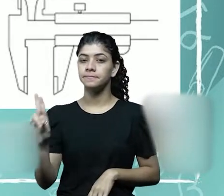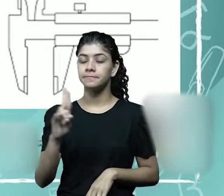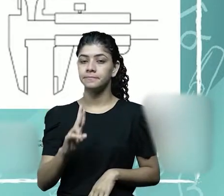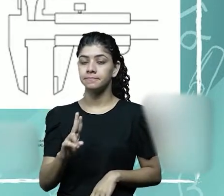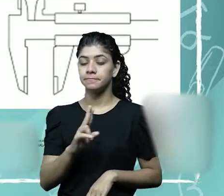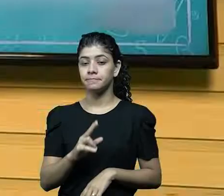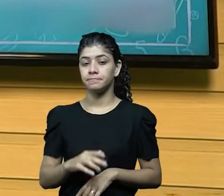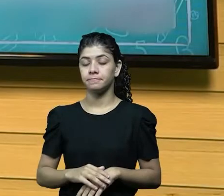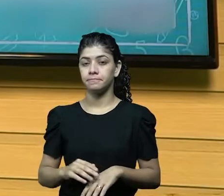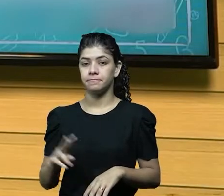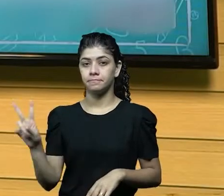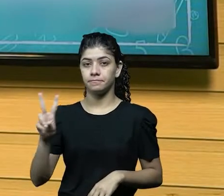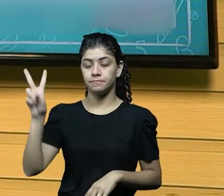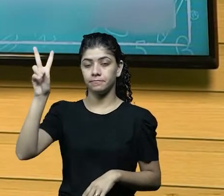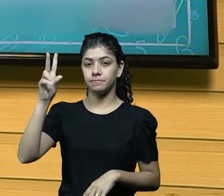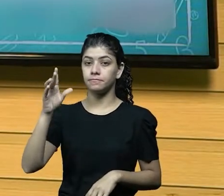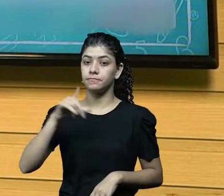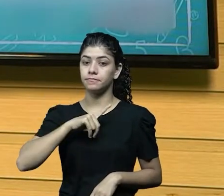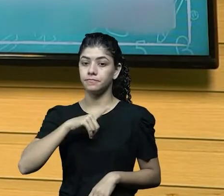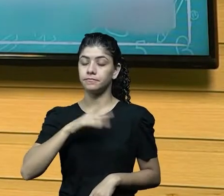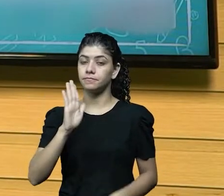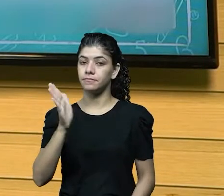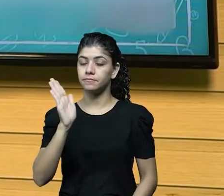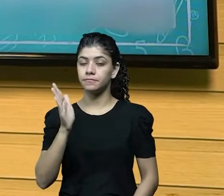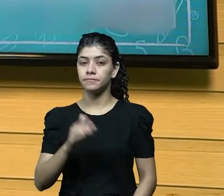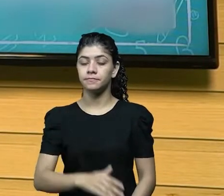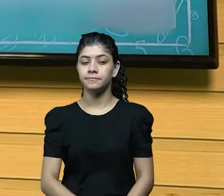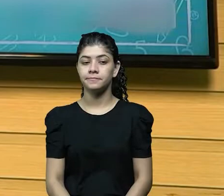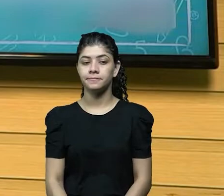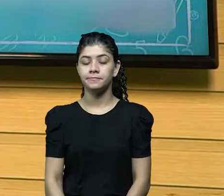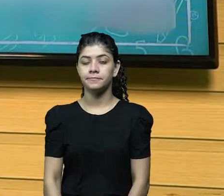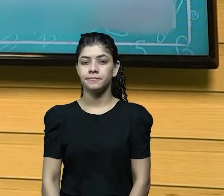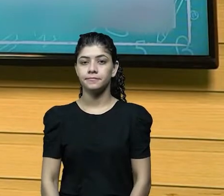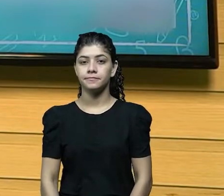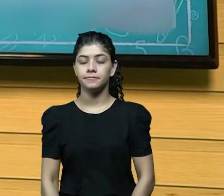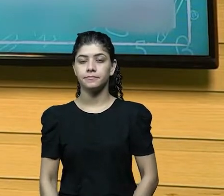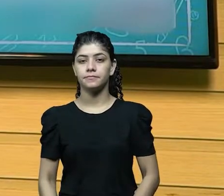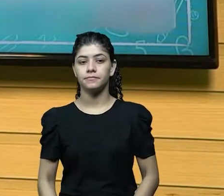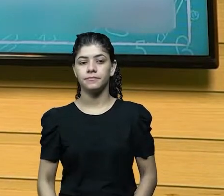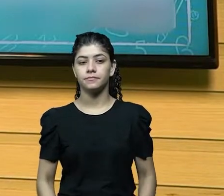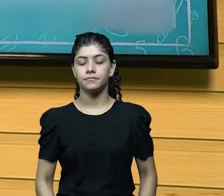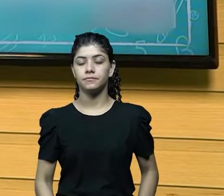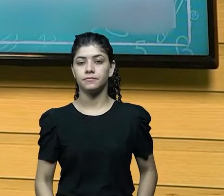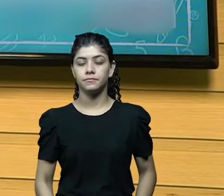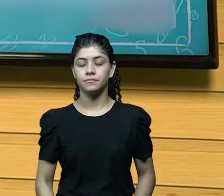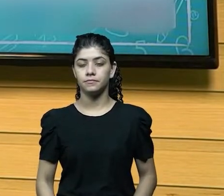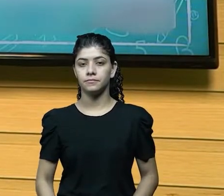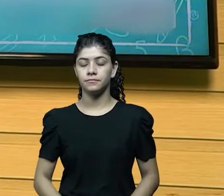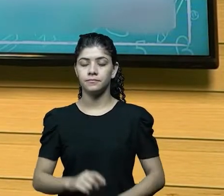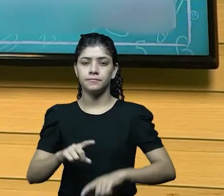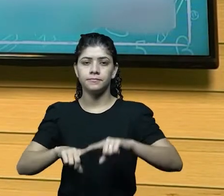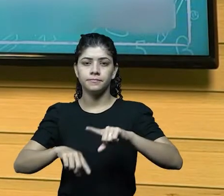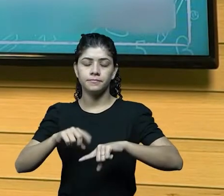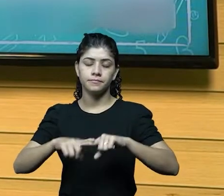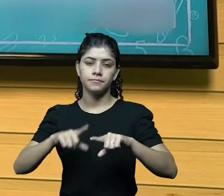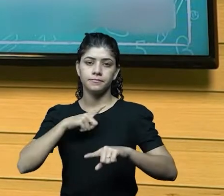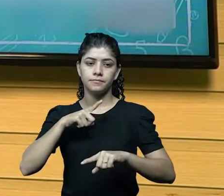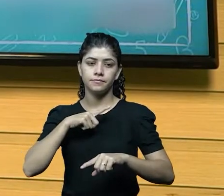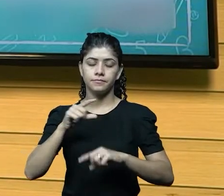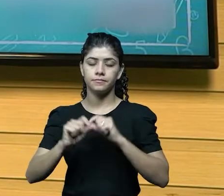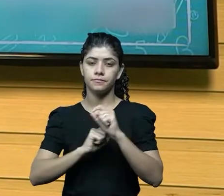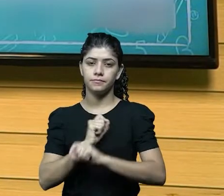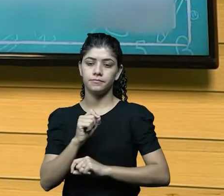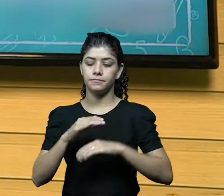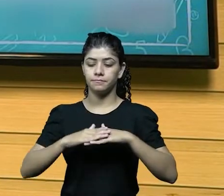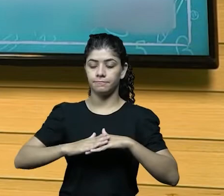já obtivemos. Então, quando o aparelho que você está utilizando ali, ele passa